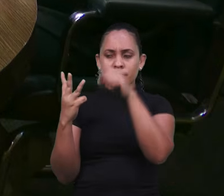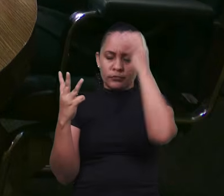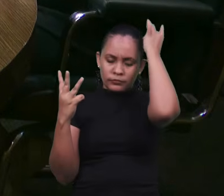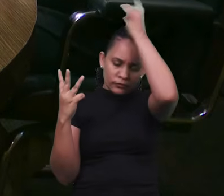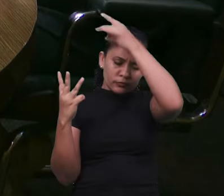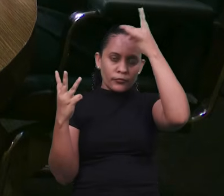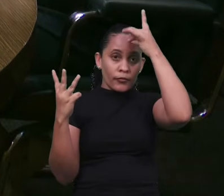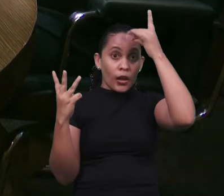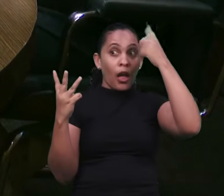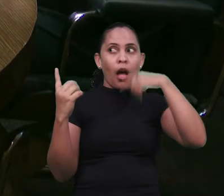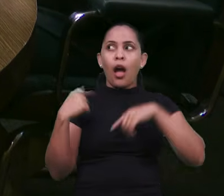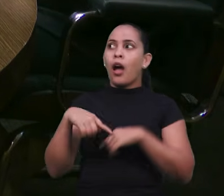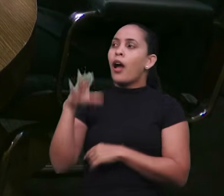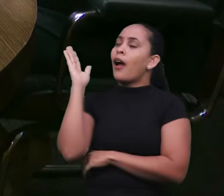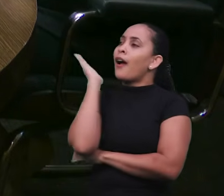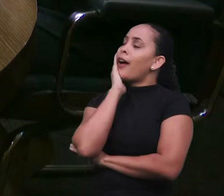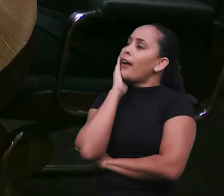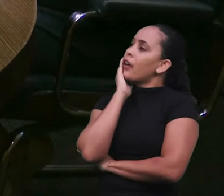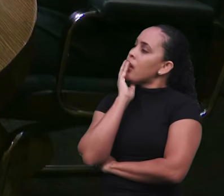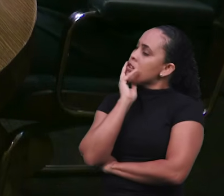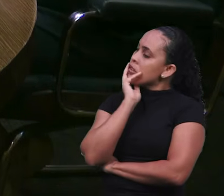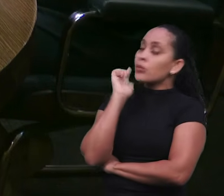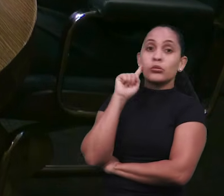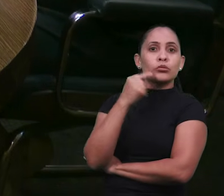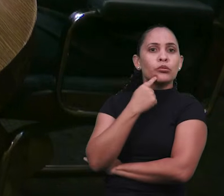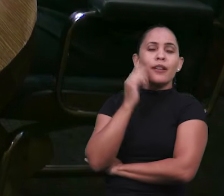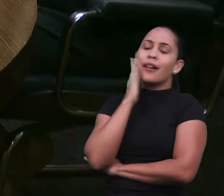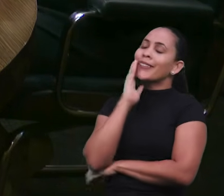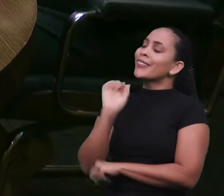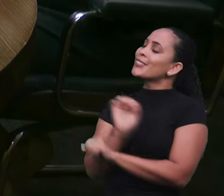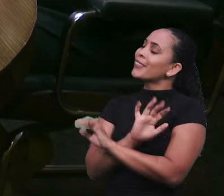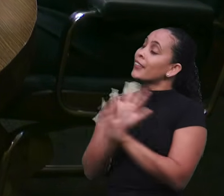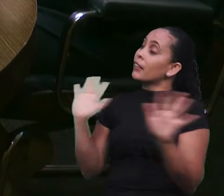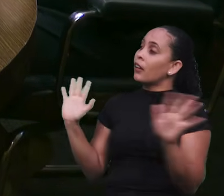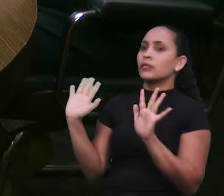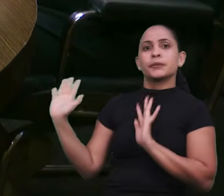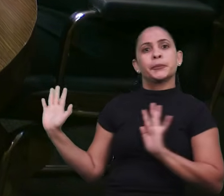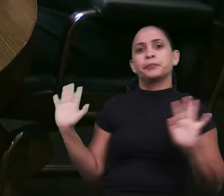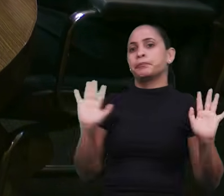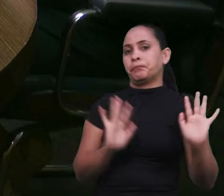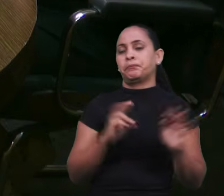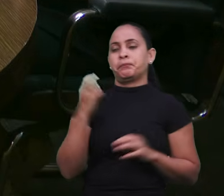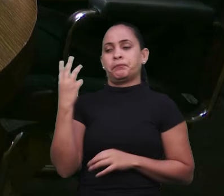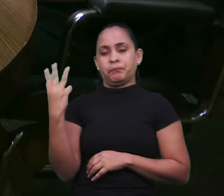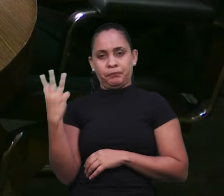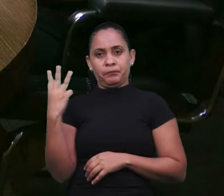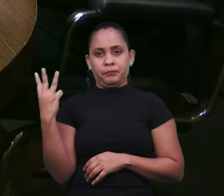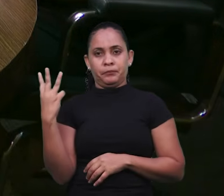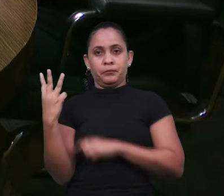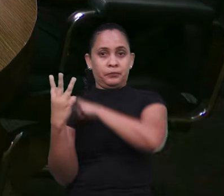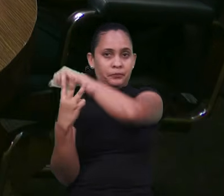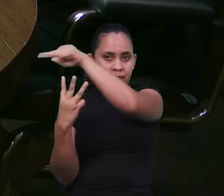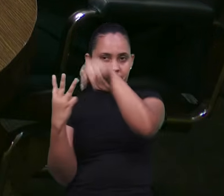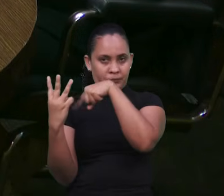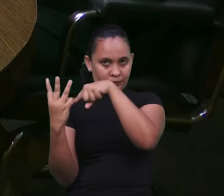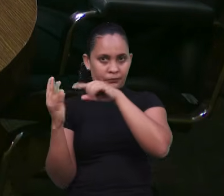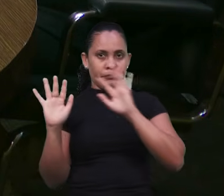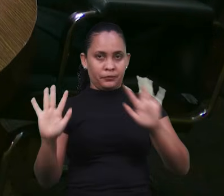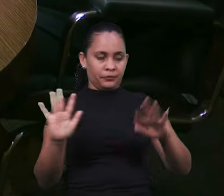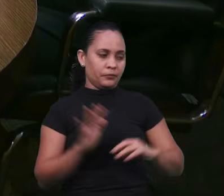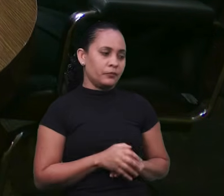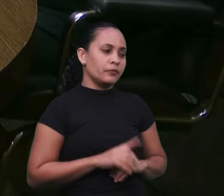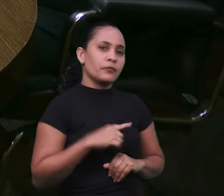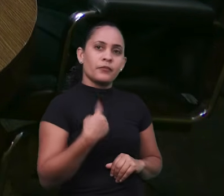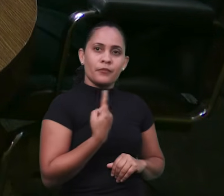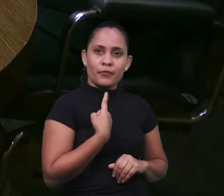Santo, aí eles entendem ainda, entendi. os Exato, três o santos. porquê dos três santos. Sim. Agora, um detalhe que não